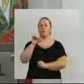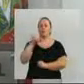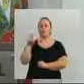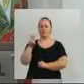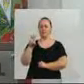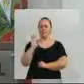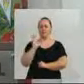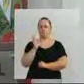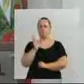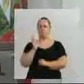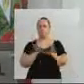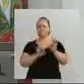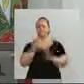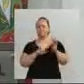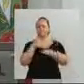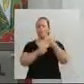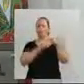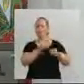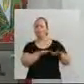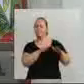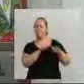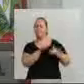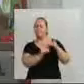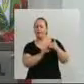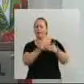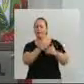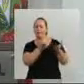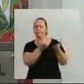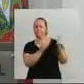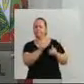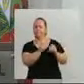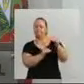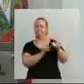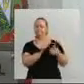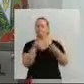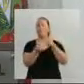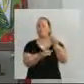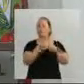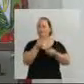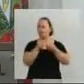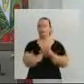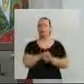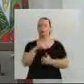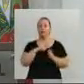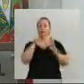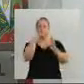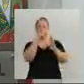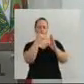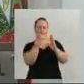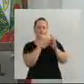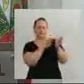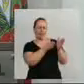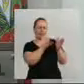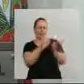etapas das intervenções. Isso é importante deixar claro para quem está em casa. A intervenção passa por etapas. E é